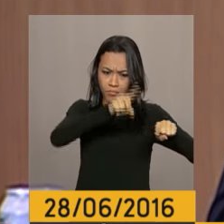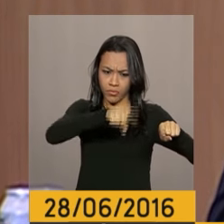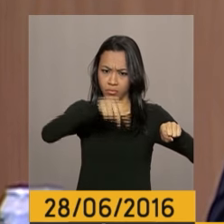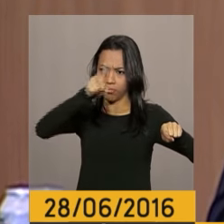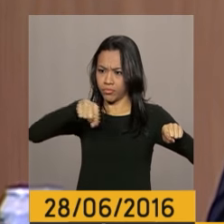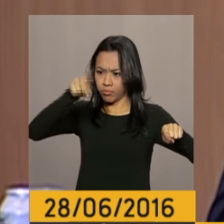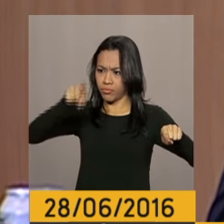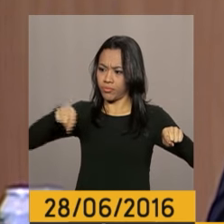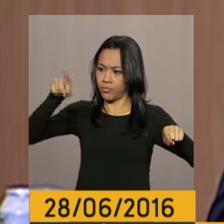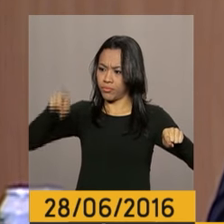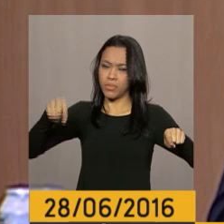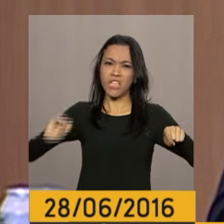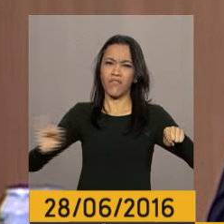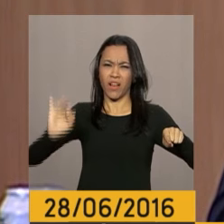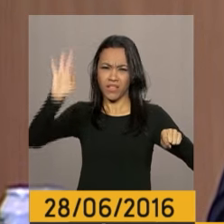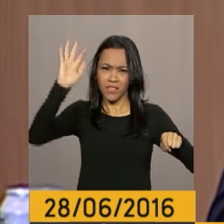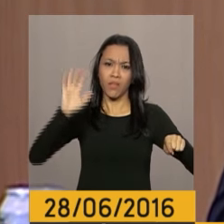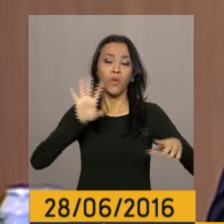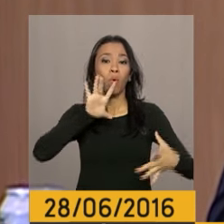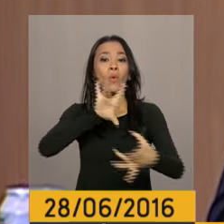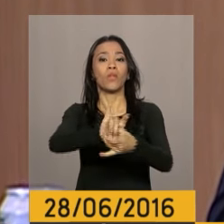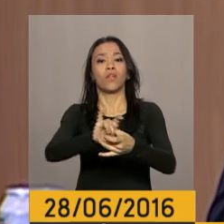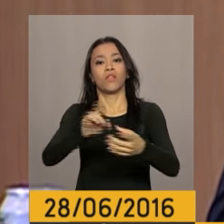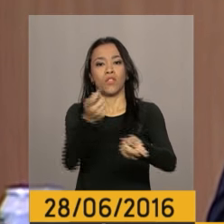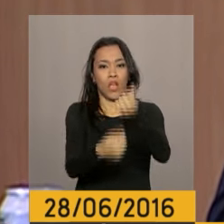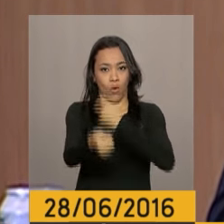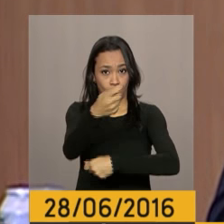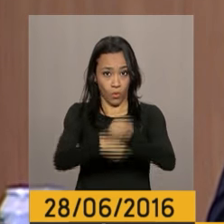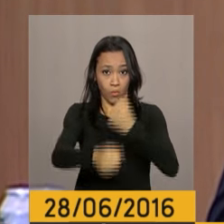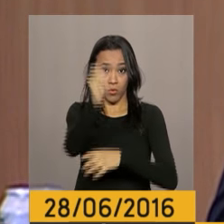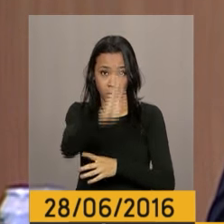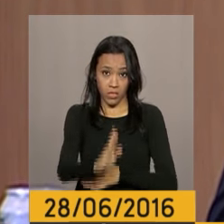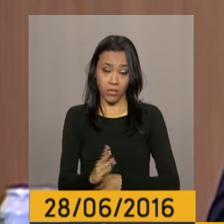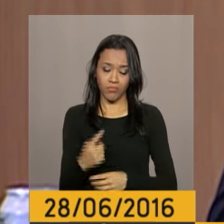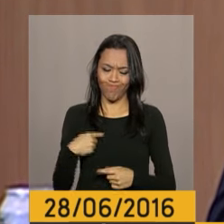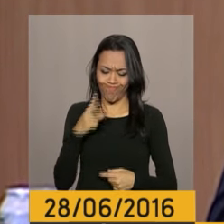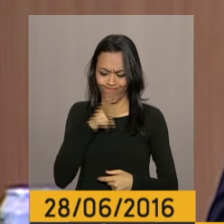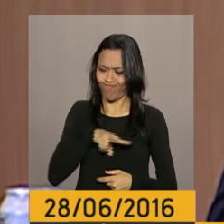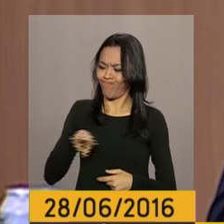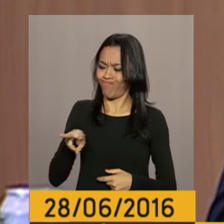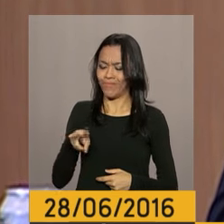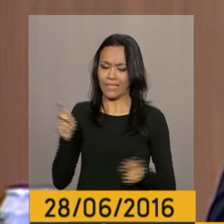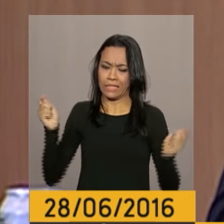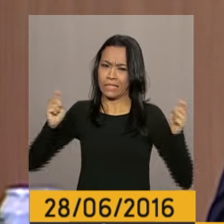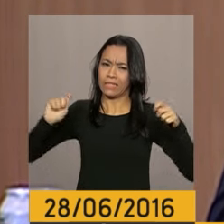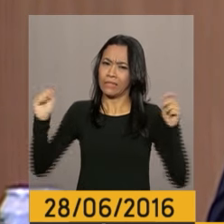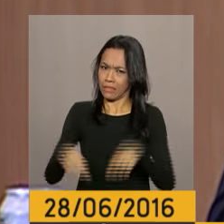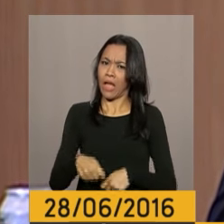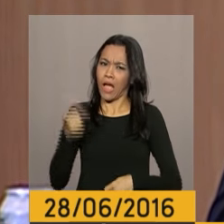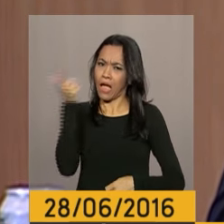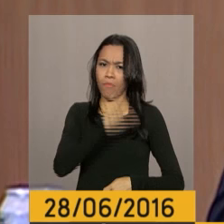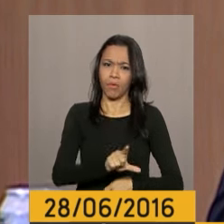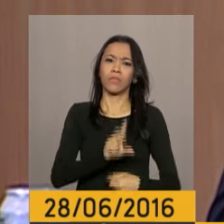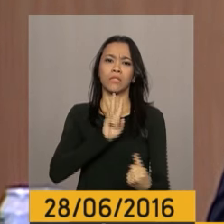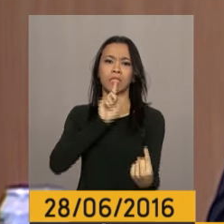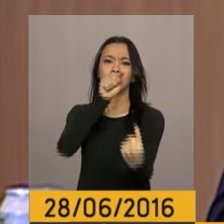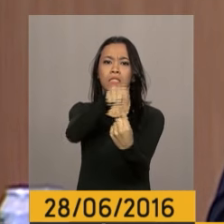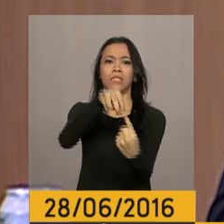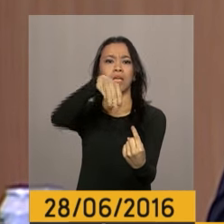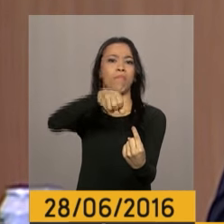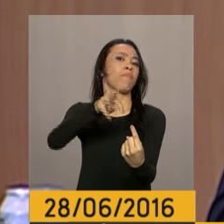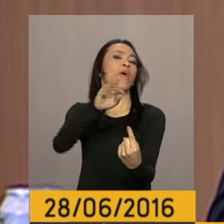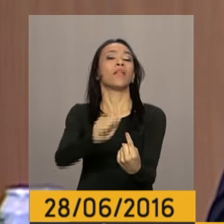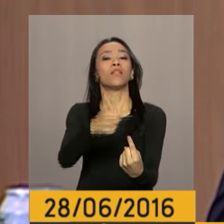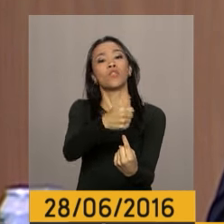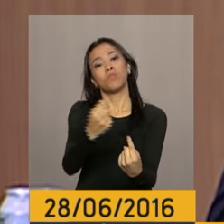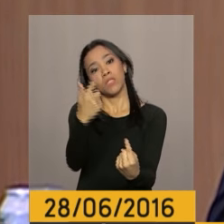conjuntura econômica que vivemos, temos as condições para atingir o centro da meta em 2017, ou seja, daqui a